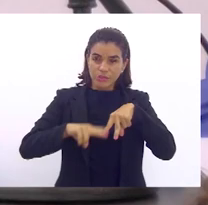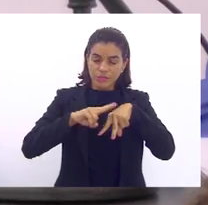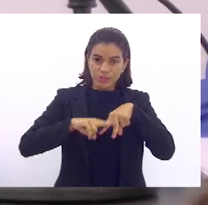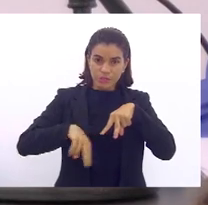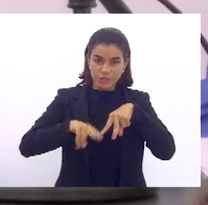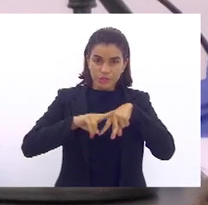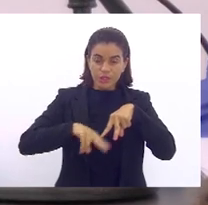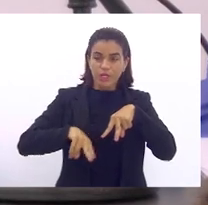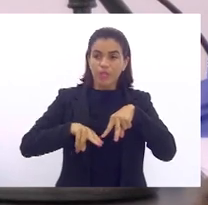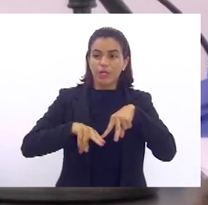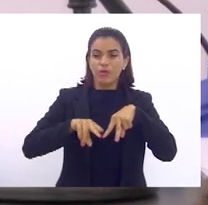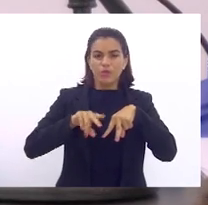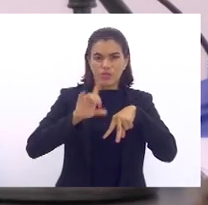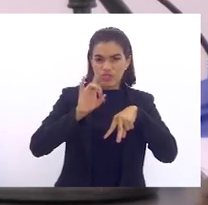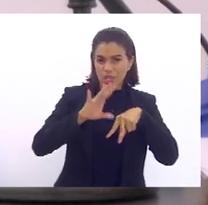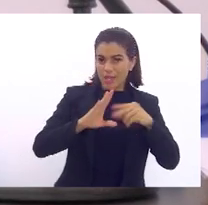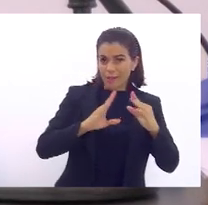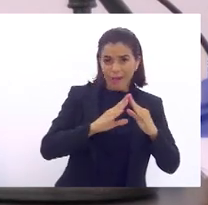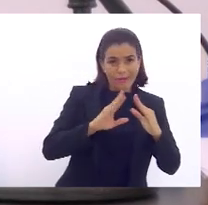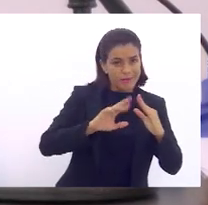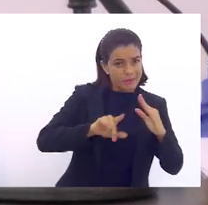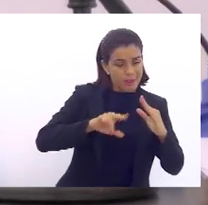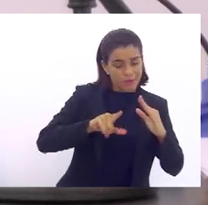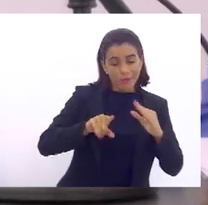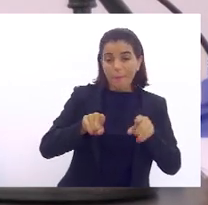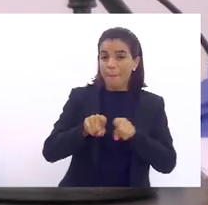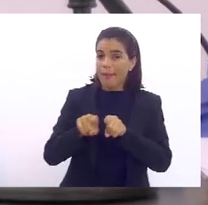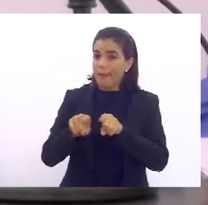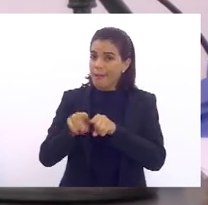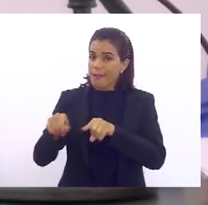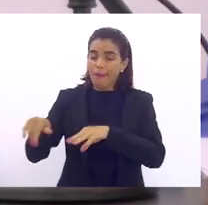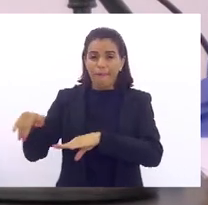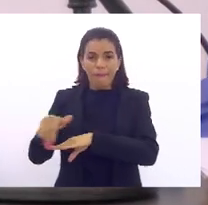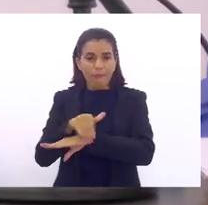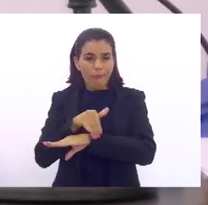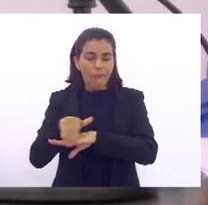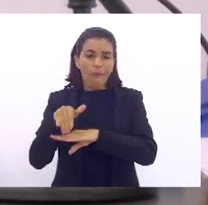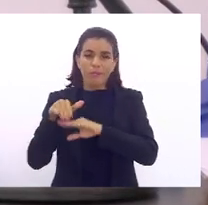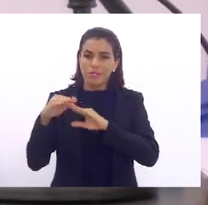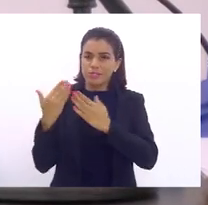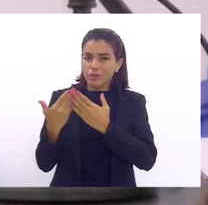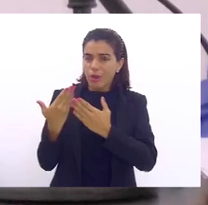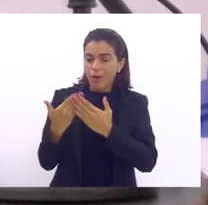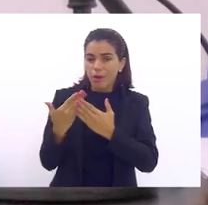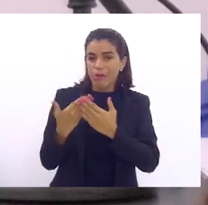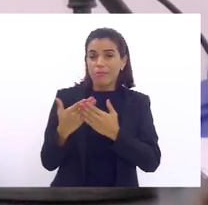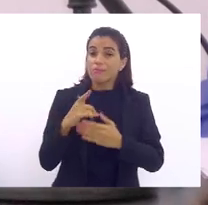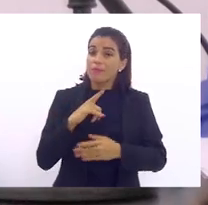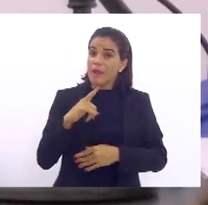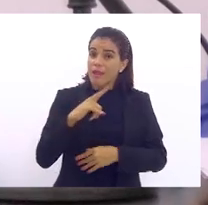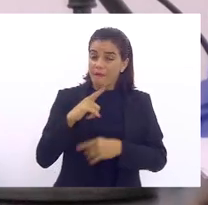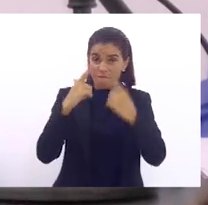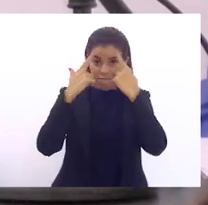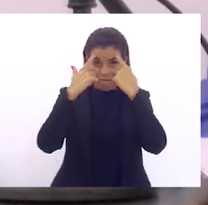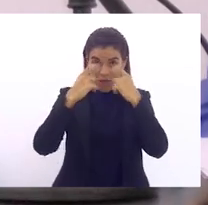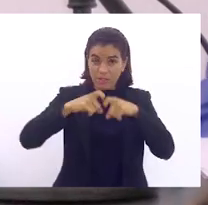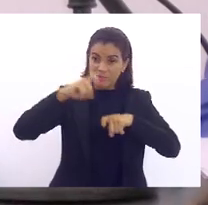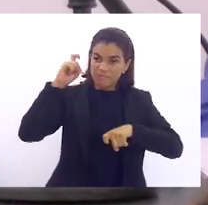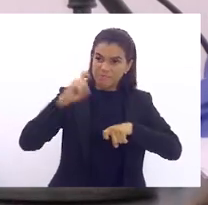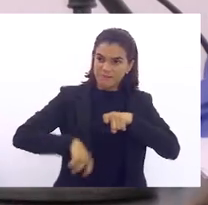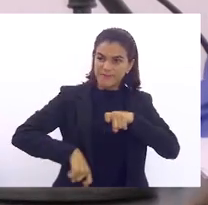contexto doméstico familiar E aí a violência sexual é uma uma tônica forte né pela primeira vez